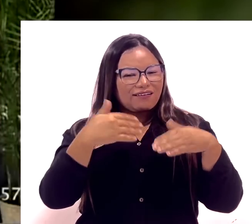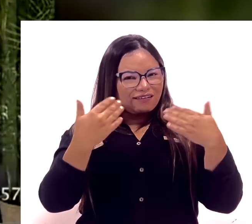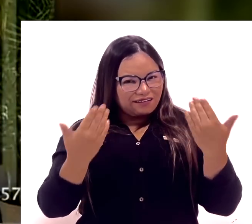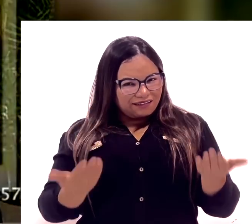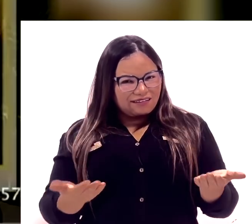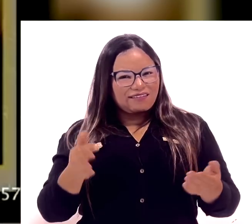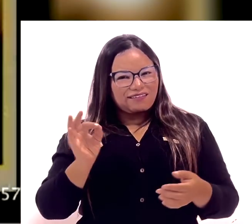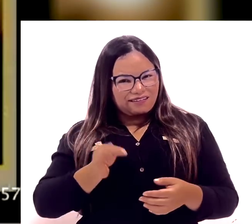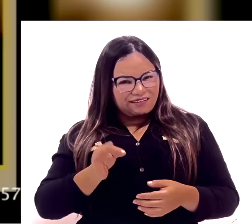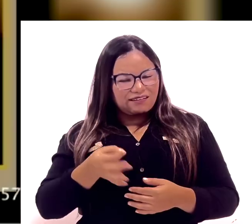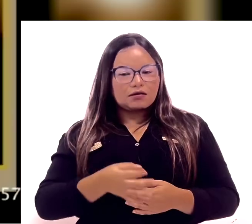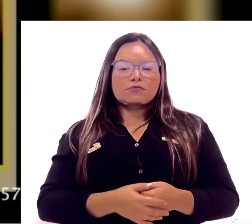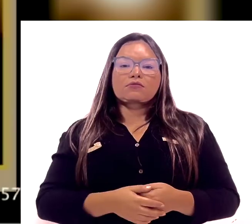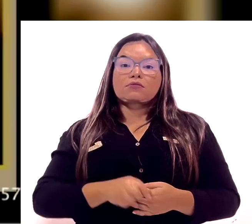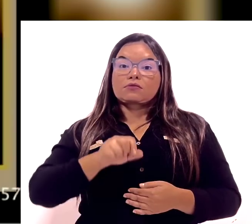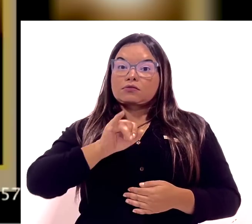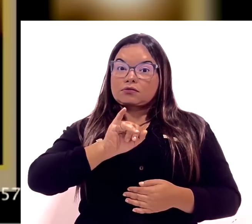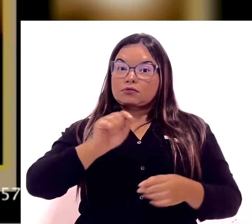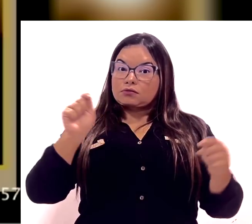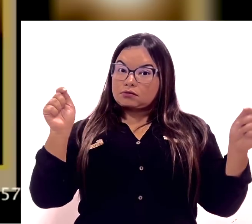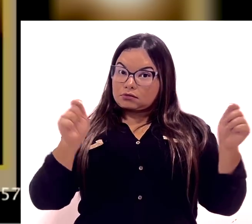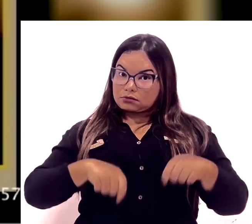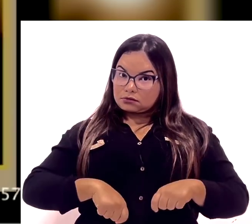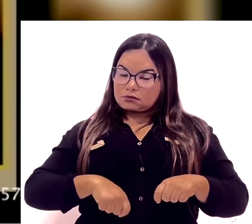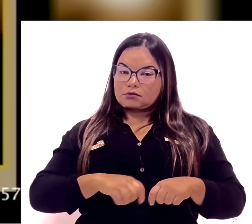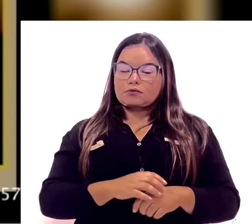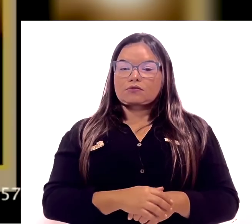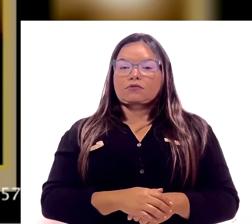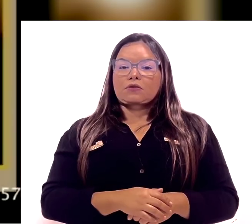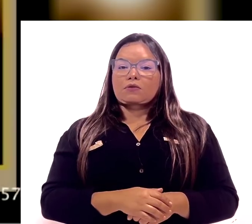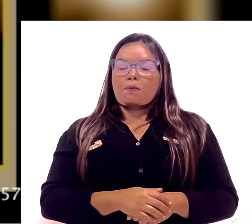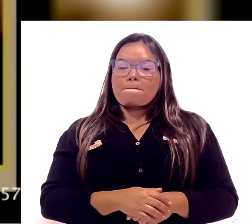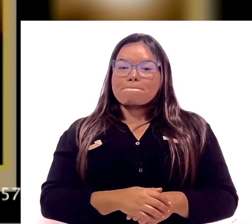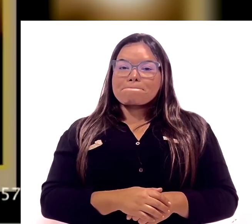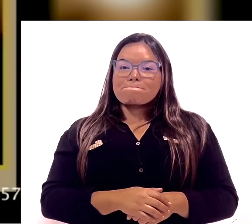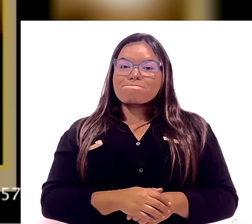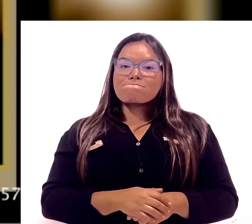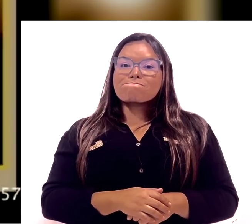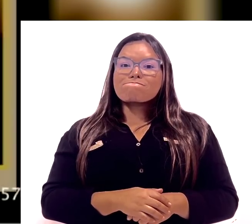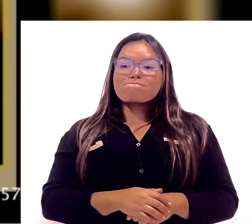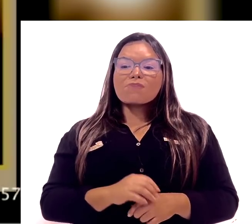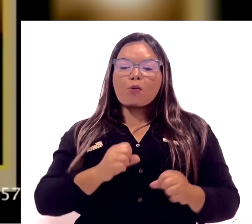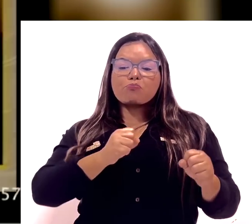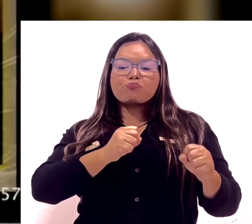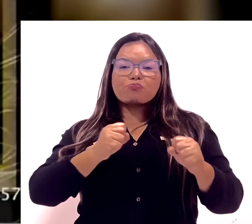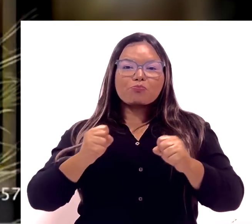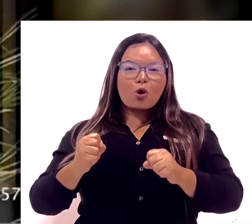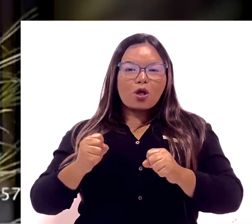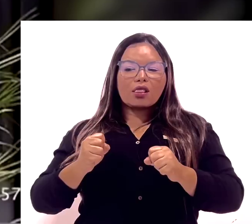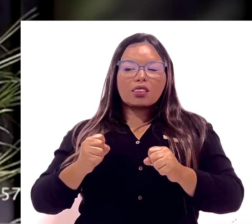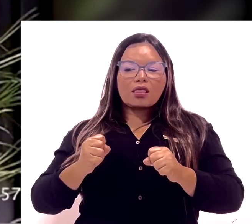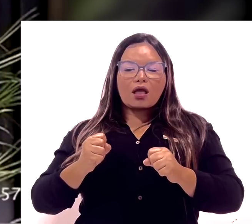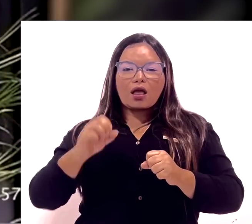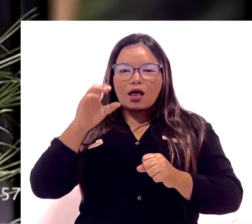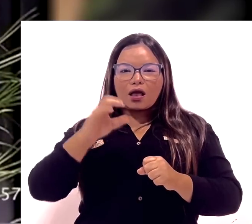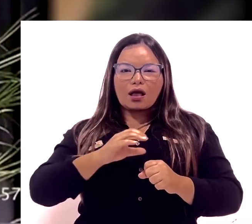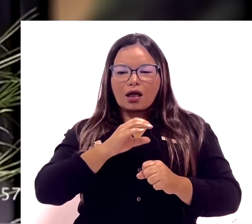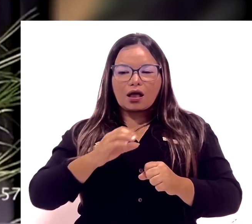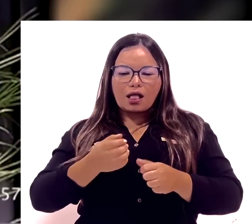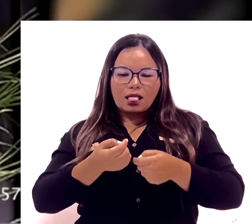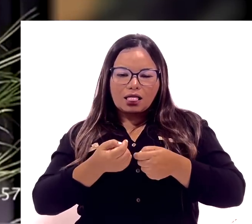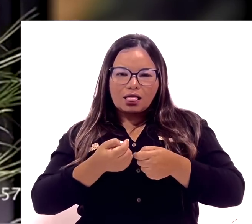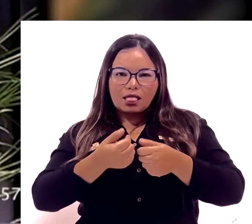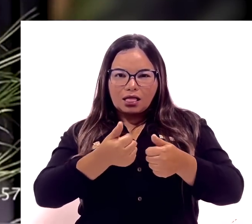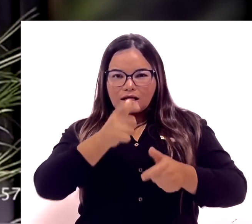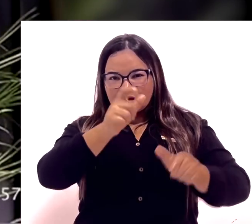fosse possível, eles enganariam os próprios eleitos. A fantasia de cristianismo é tão